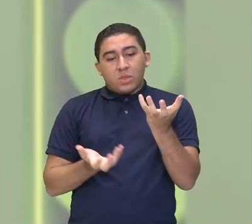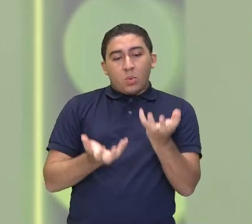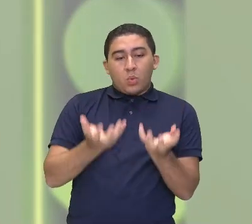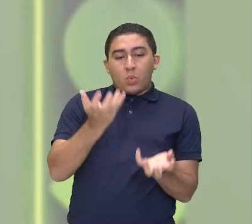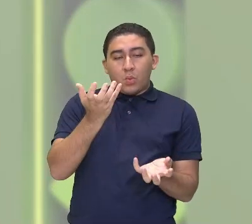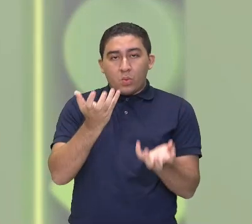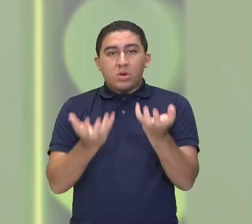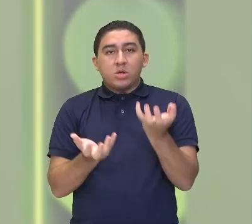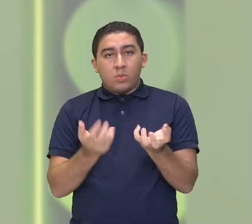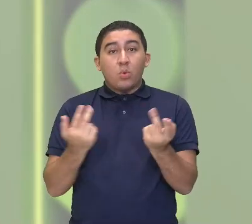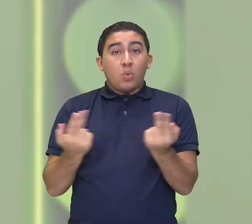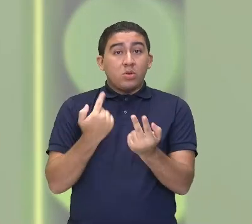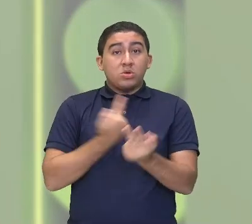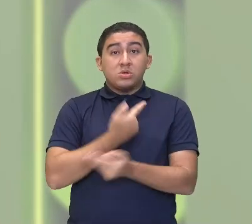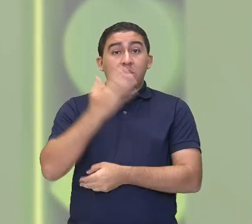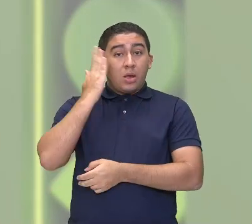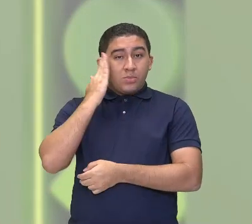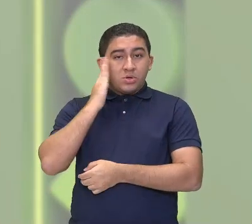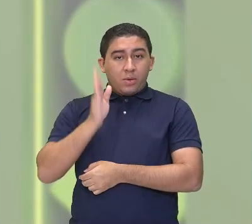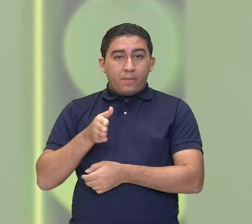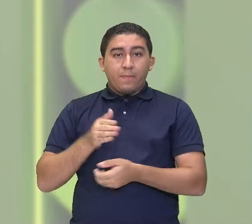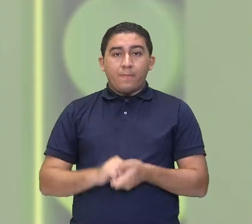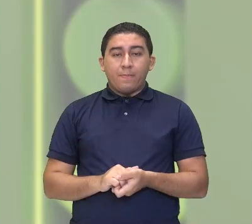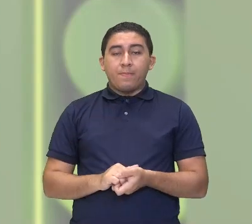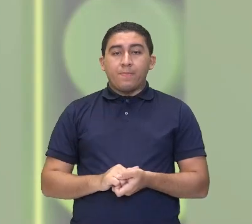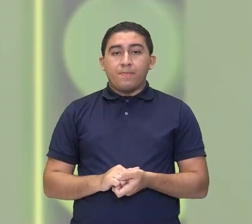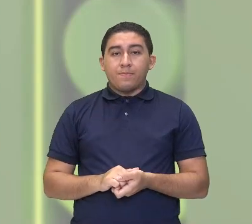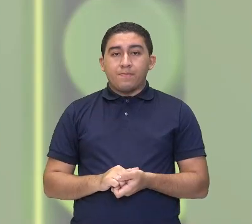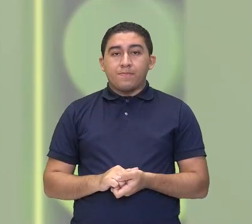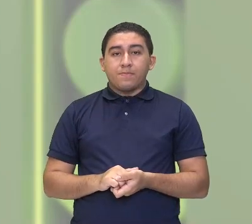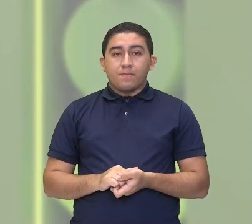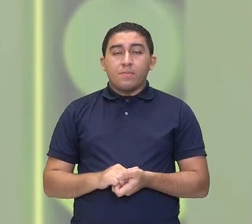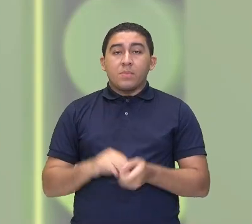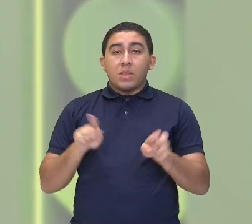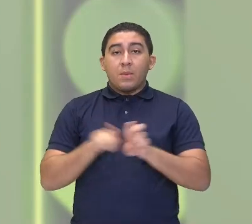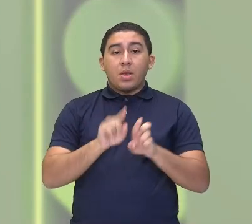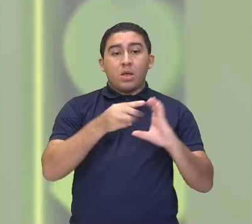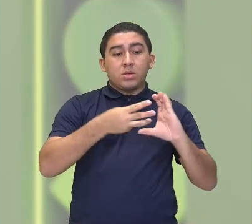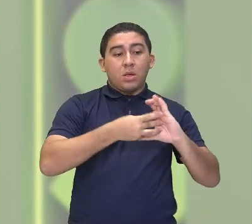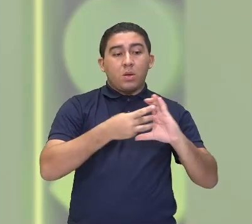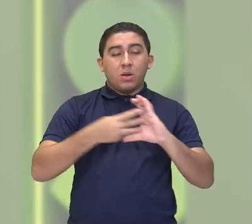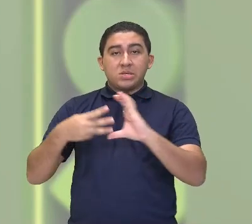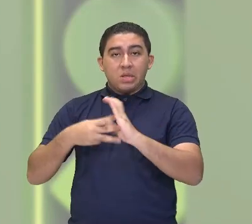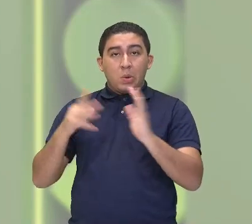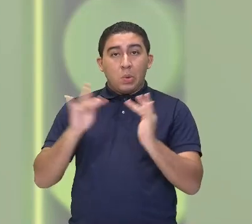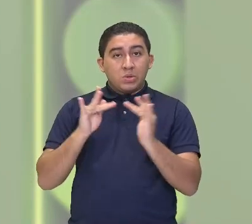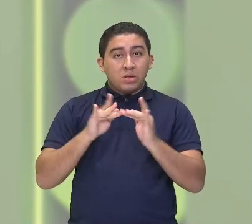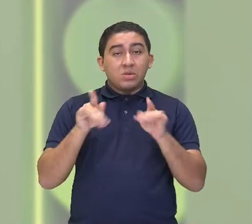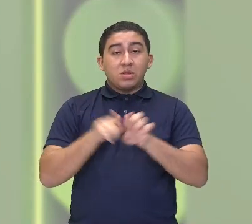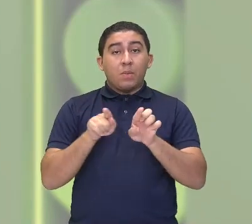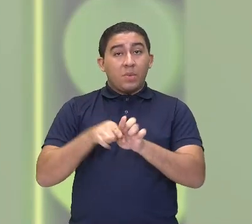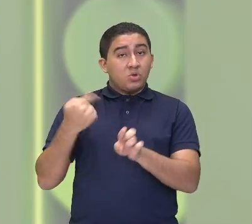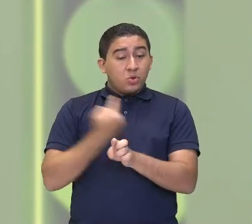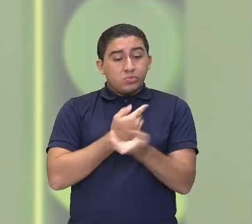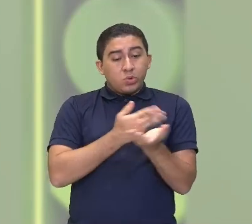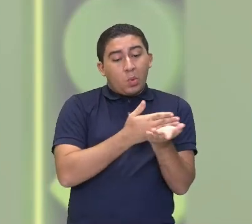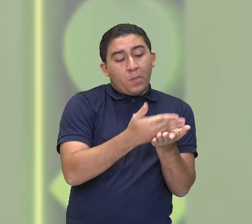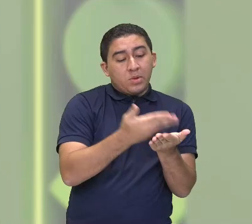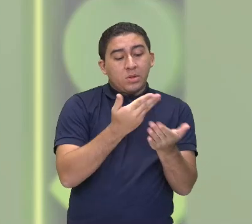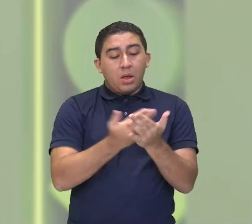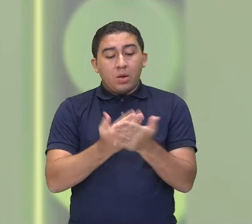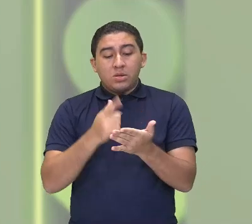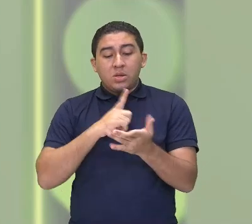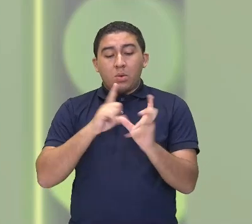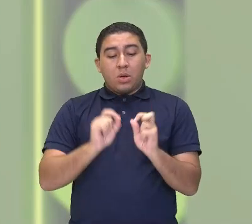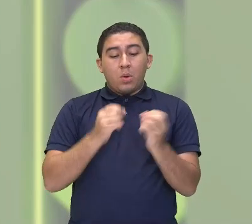pôde visualizar. E aí a gente está falando justamente sobre a plasticidade neural e nós falamos lá no comecinho dessa aula sobre o